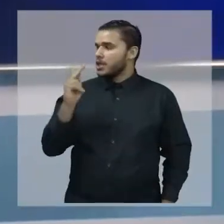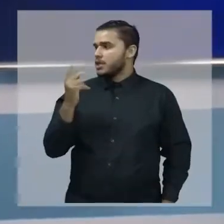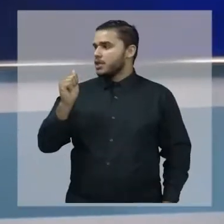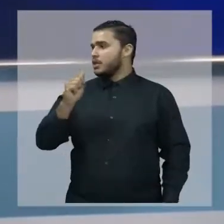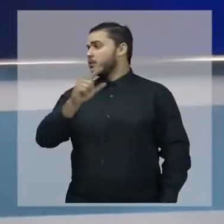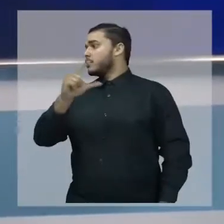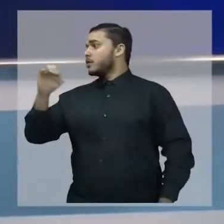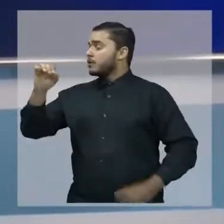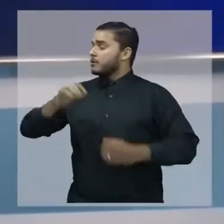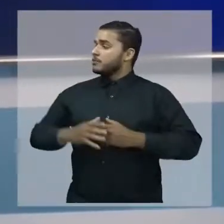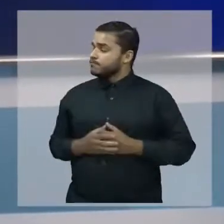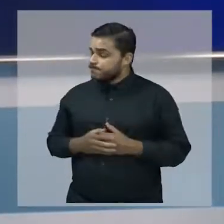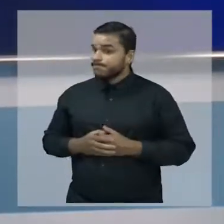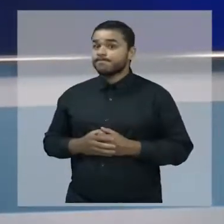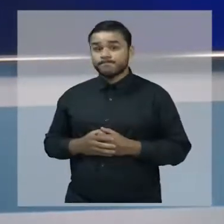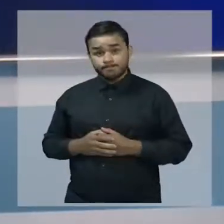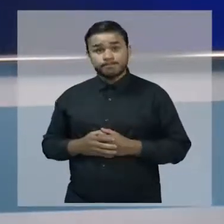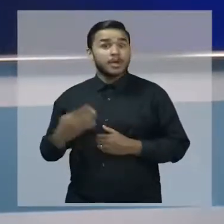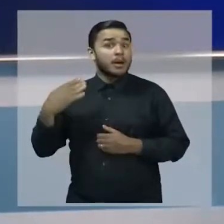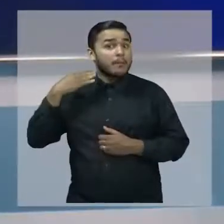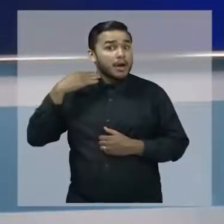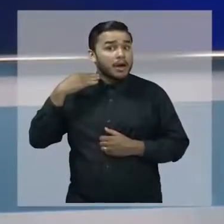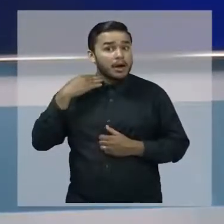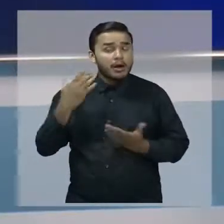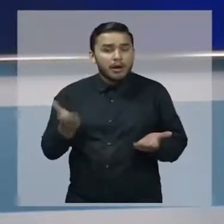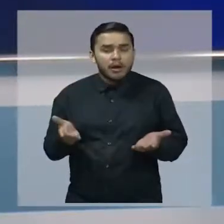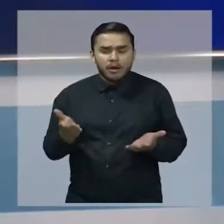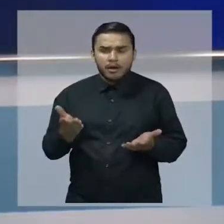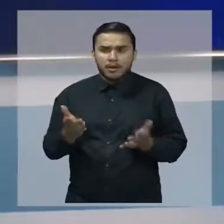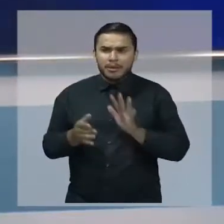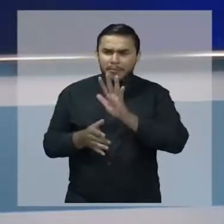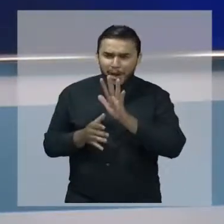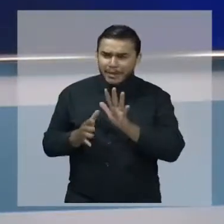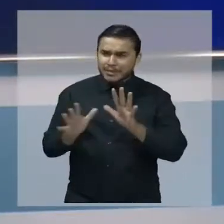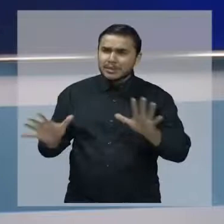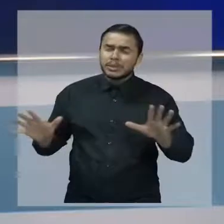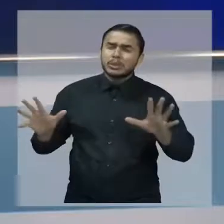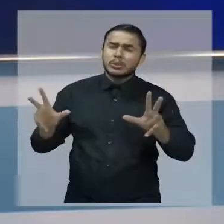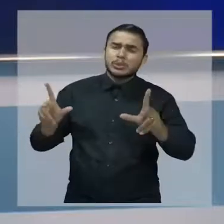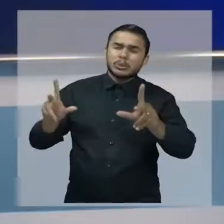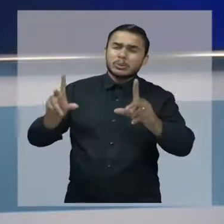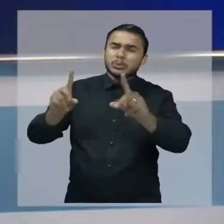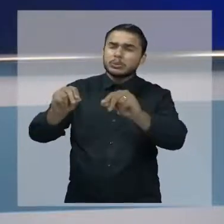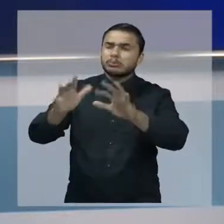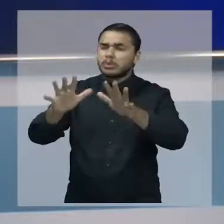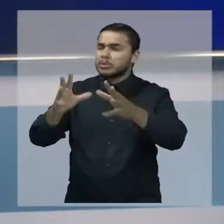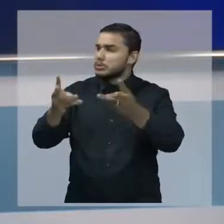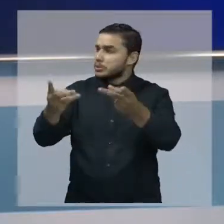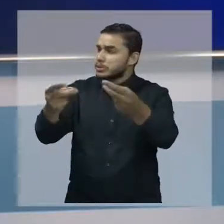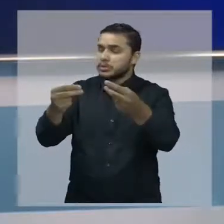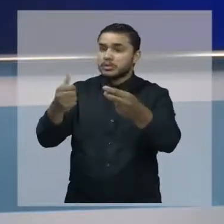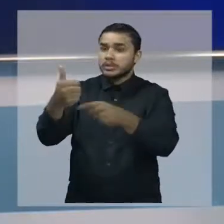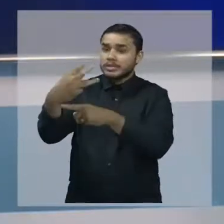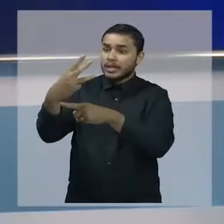bilhões de reais nos bancos brasileiros, ante um desemprego de 13 milhões de pessoas.